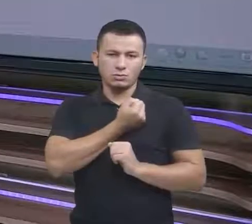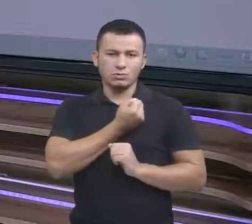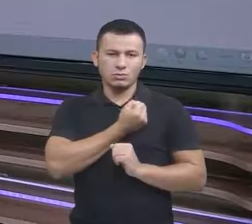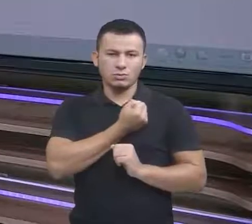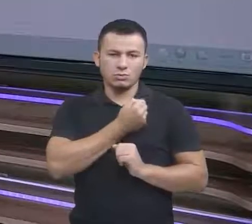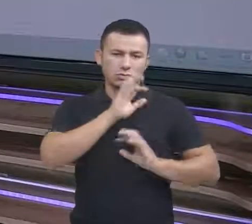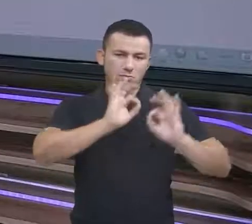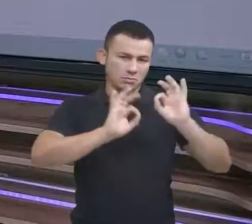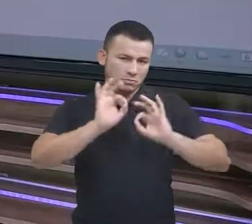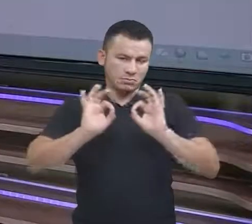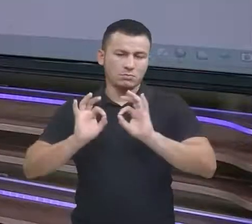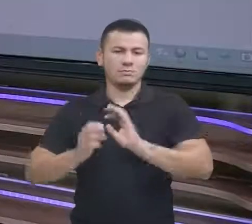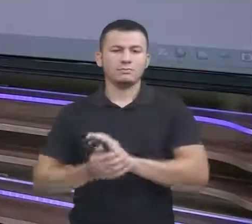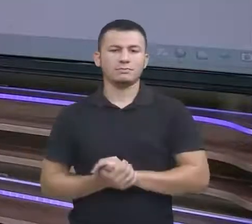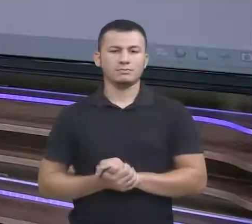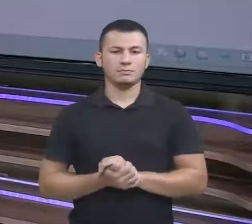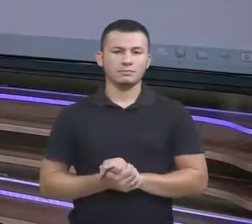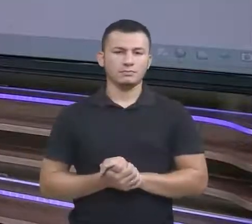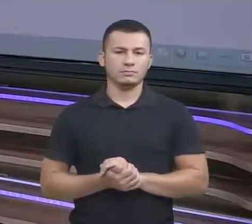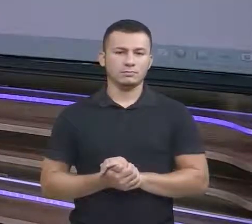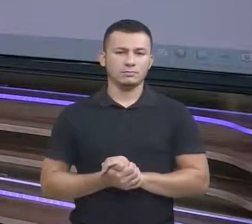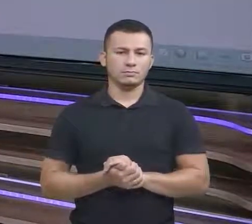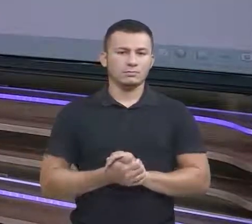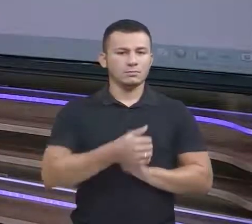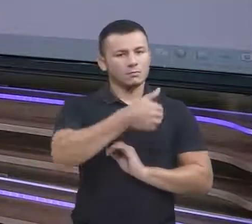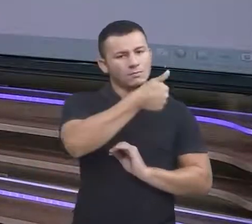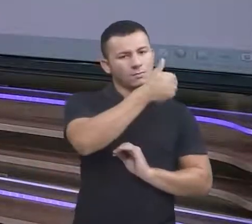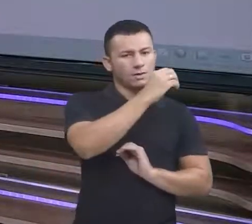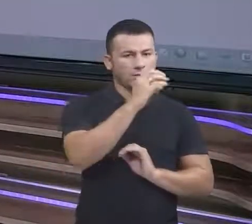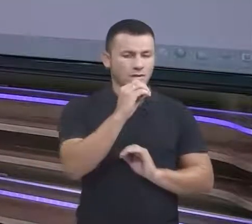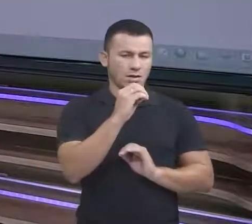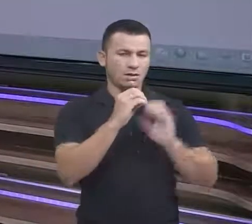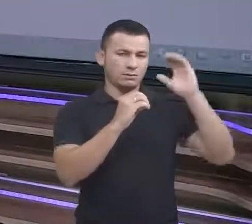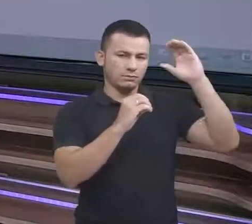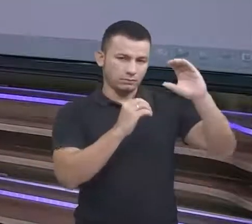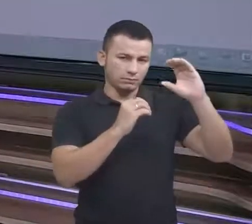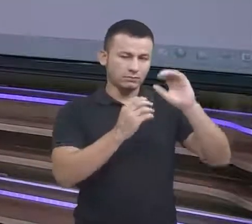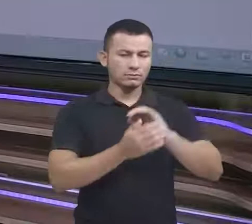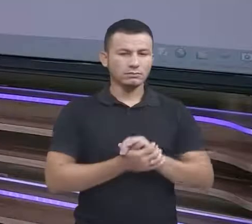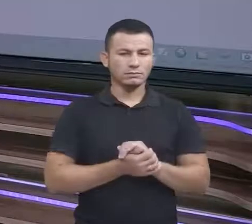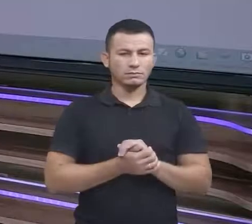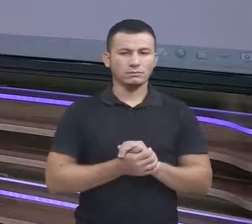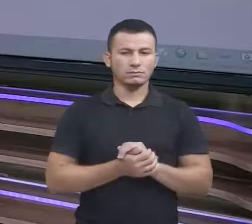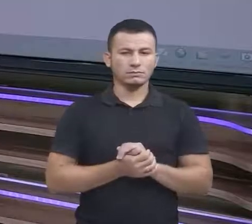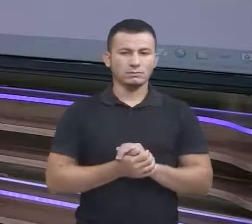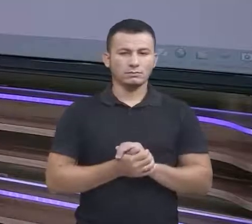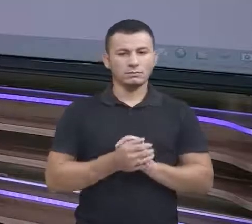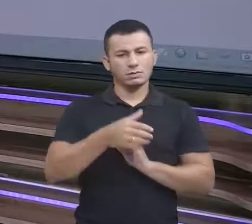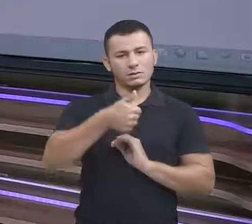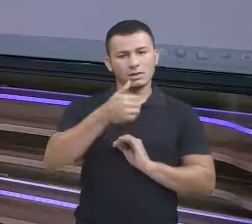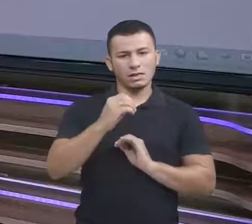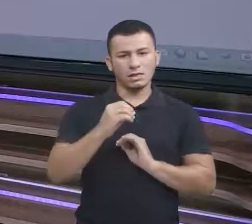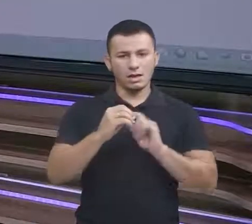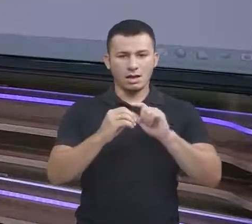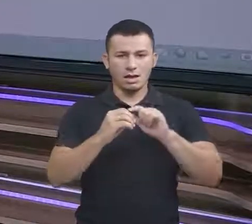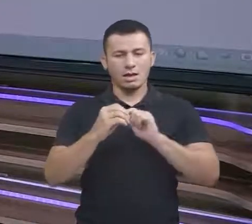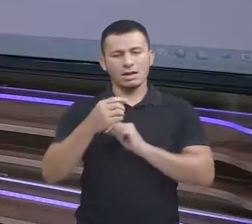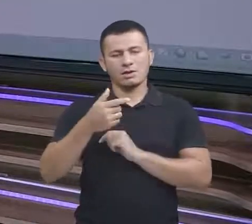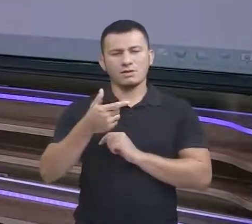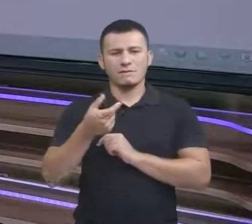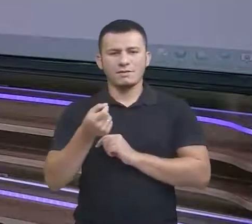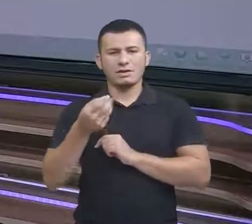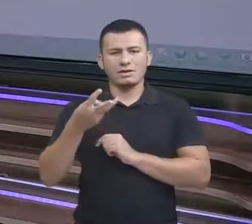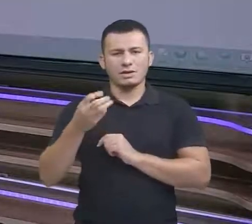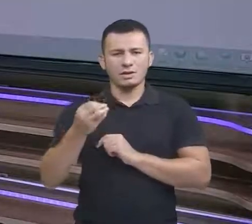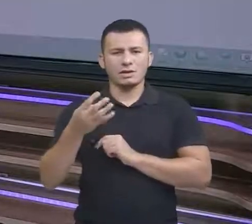números na sua posição no sem na casinha da centena um 10 o 2011 há